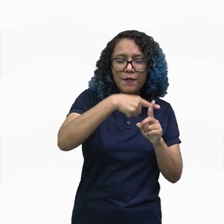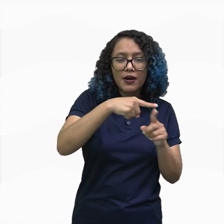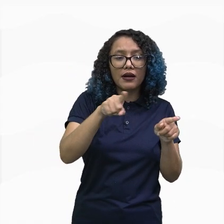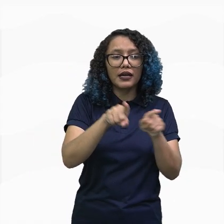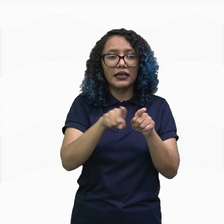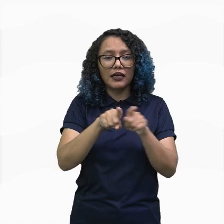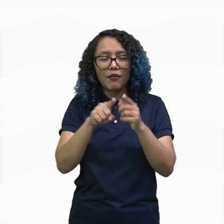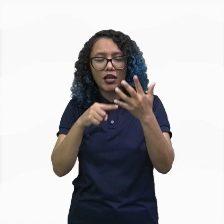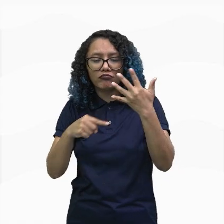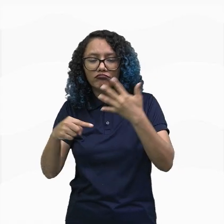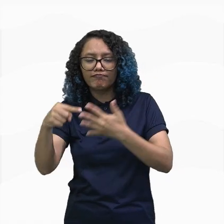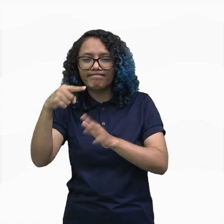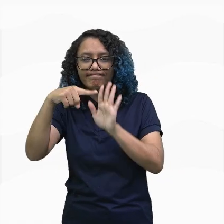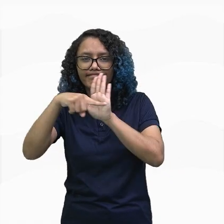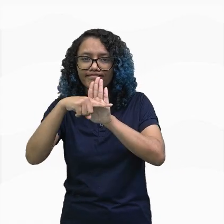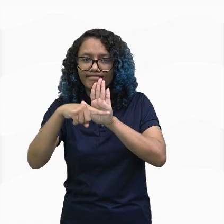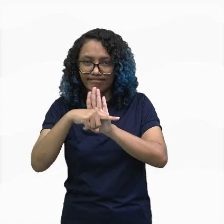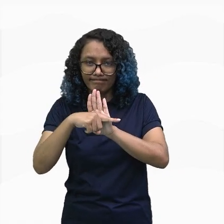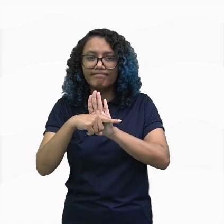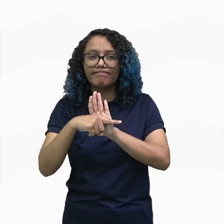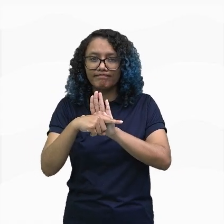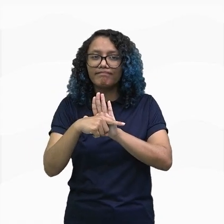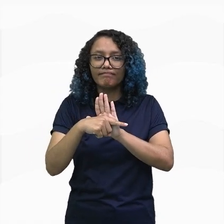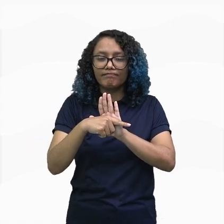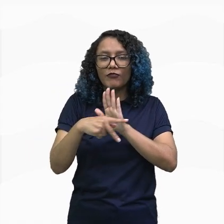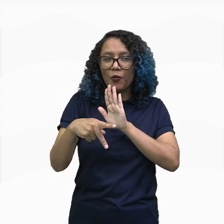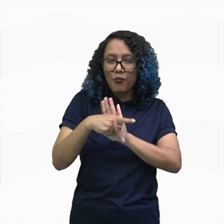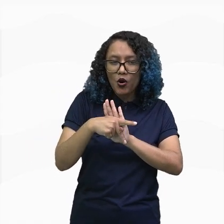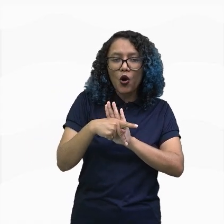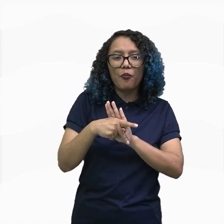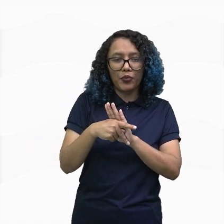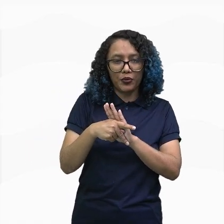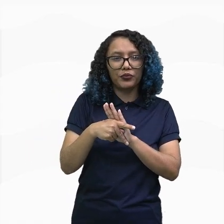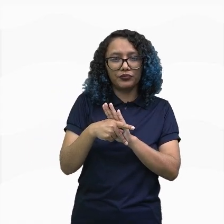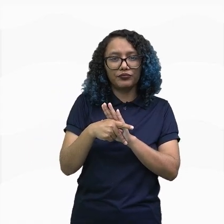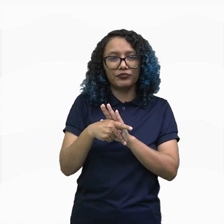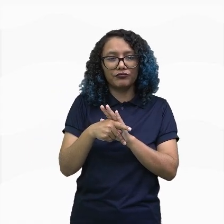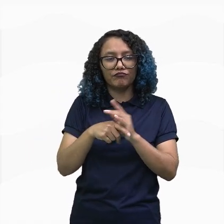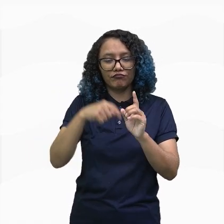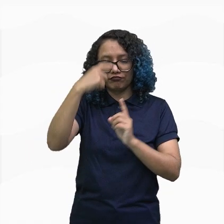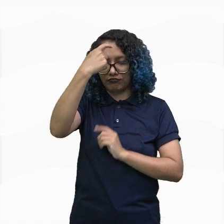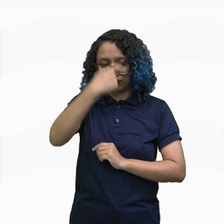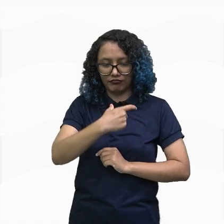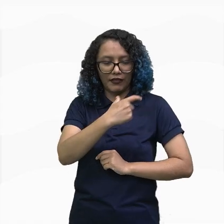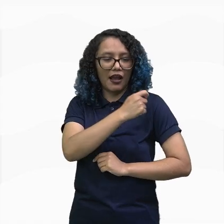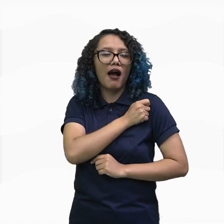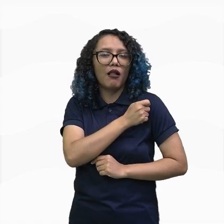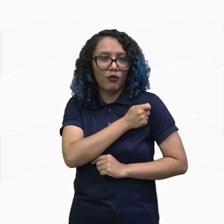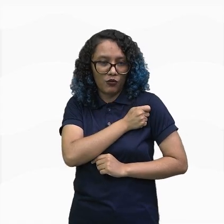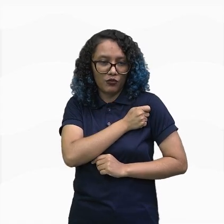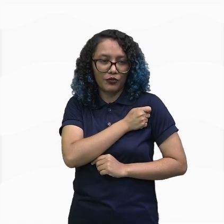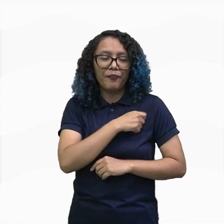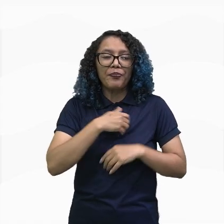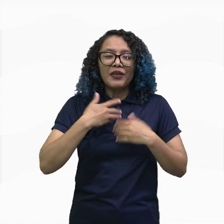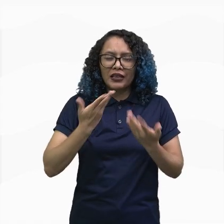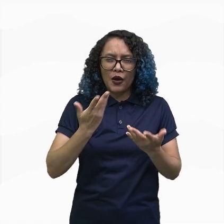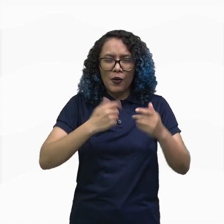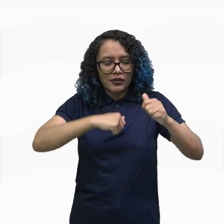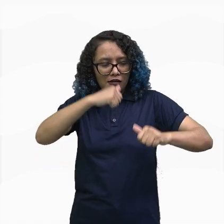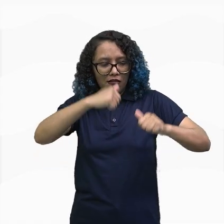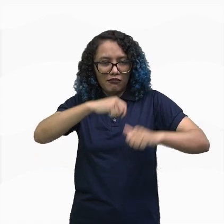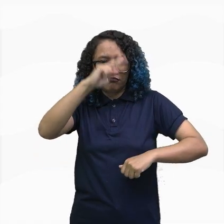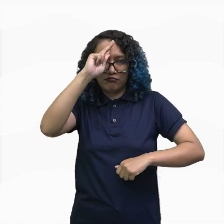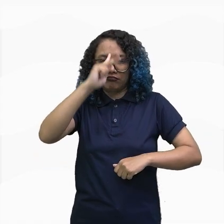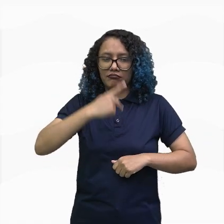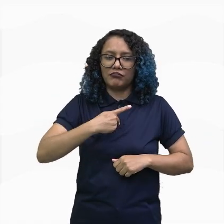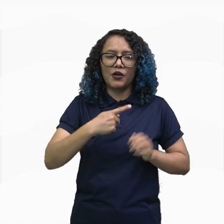e negativos enquanto estudante. Então, a autoavaliação, ele vai